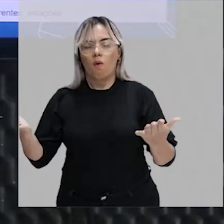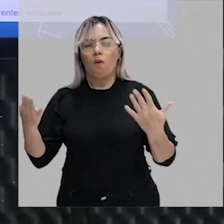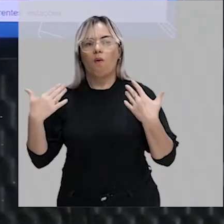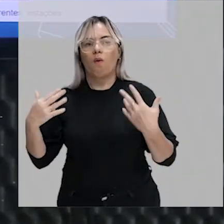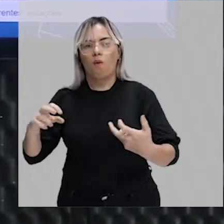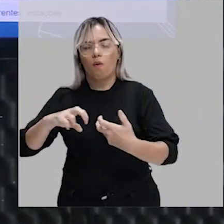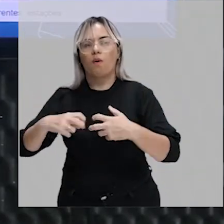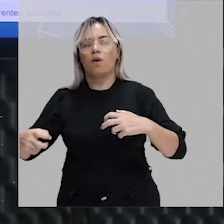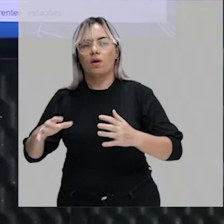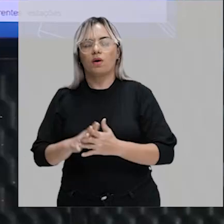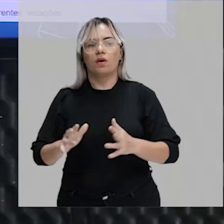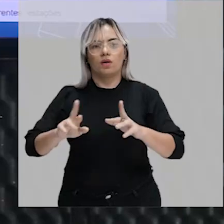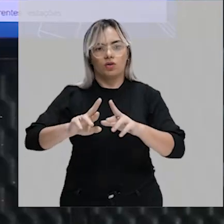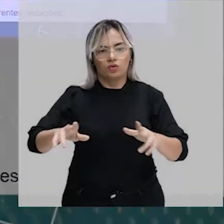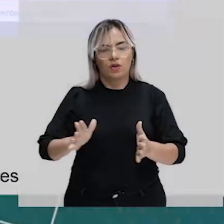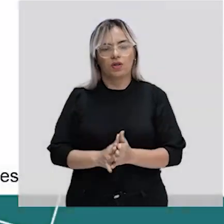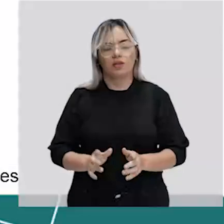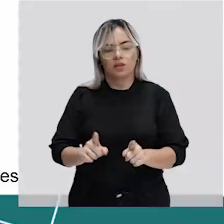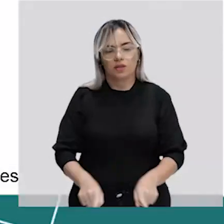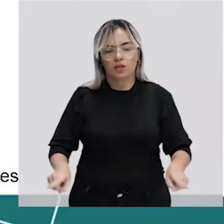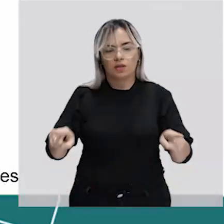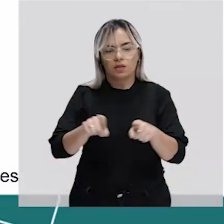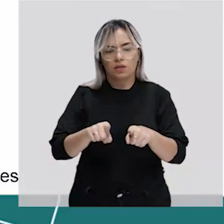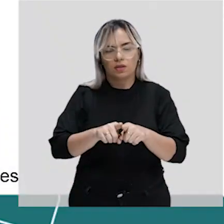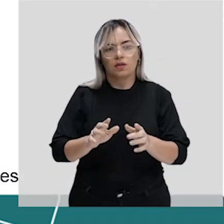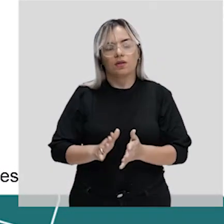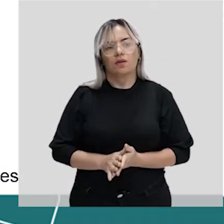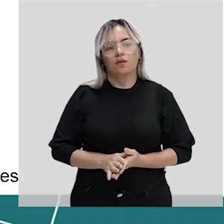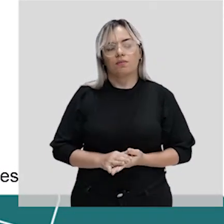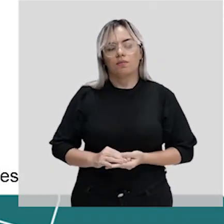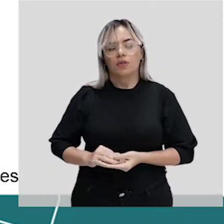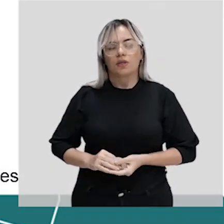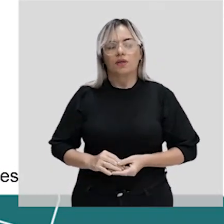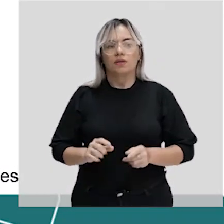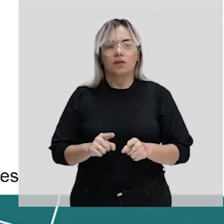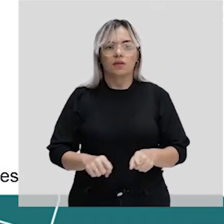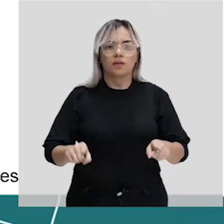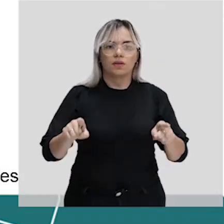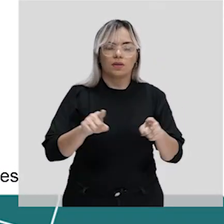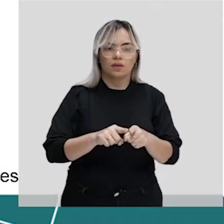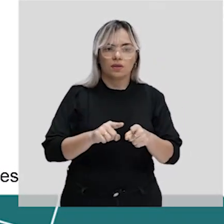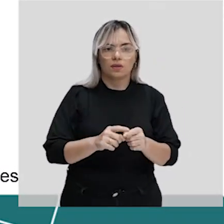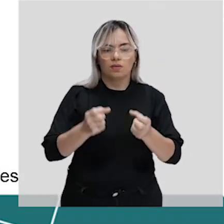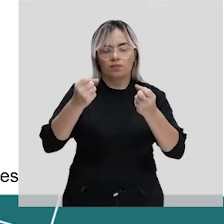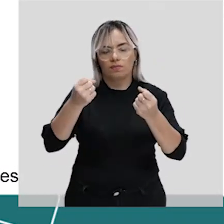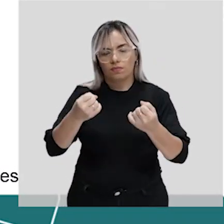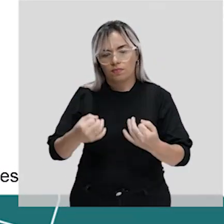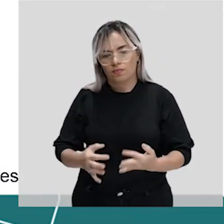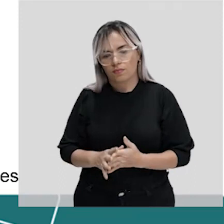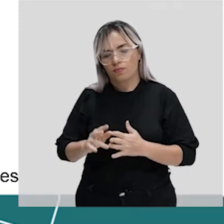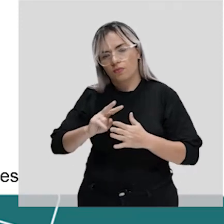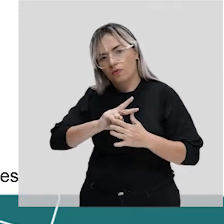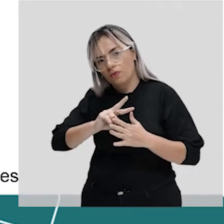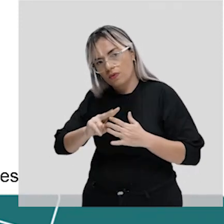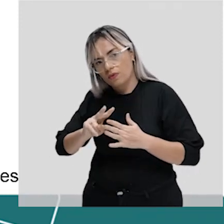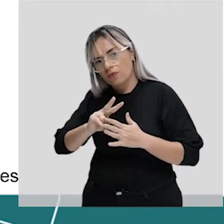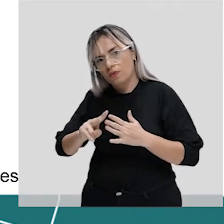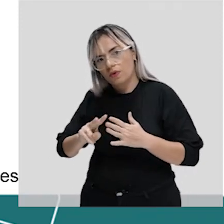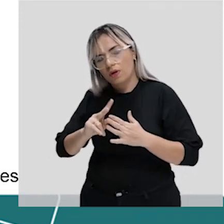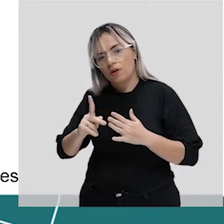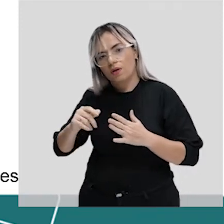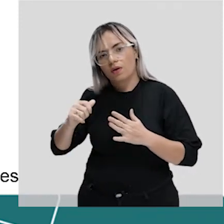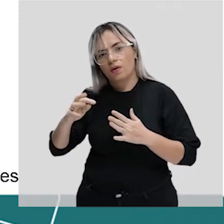tem essas diferenças também. Inclusive, a gente leva em consideração também o caso de muitos patos